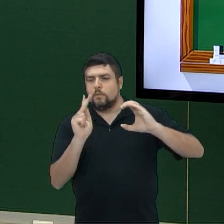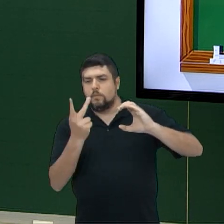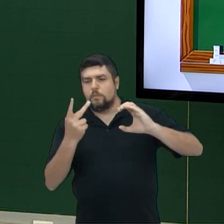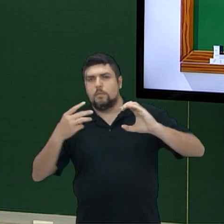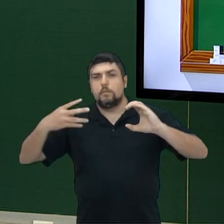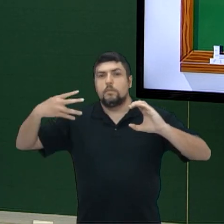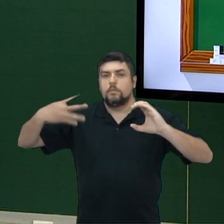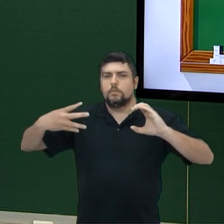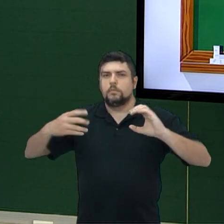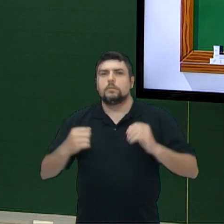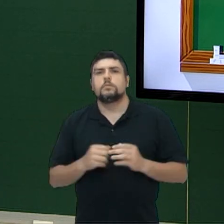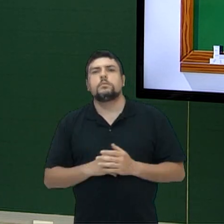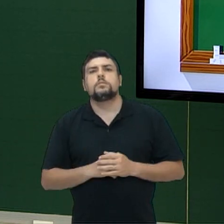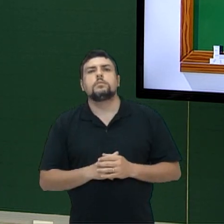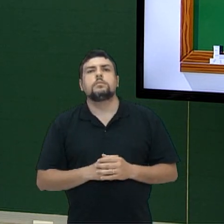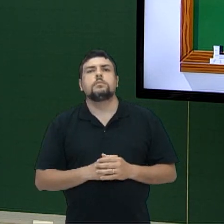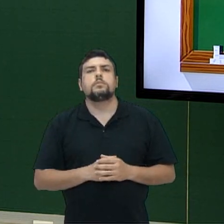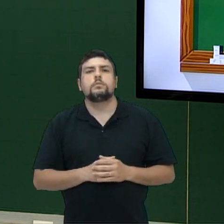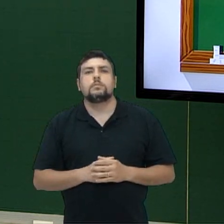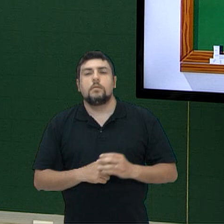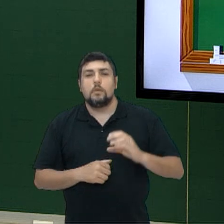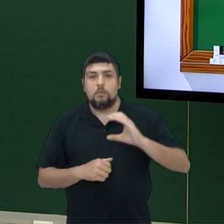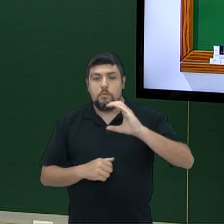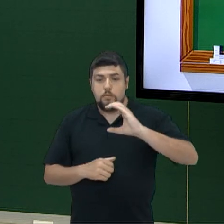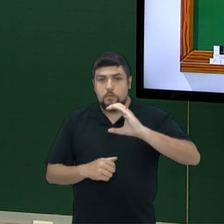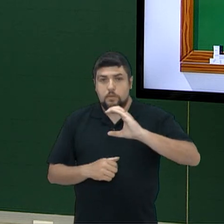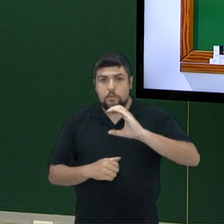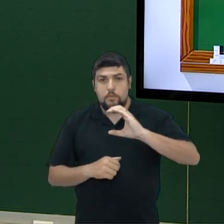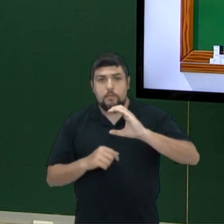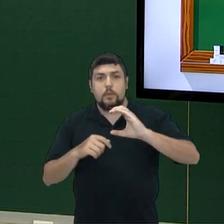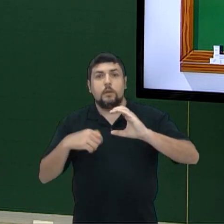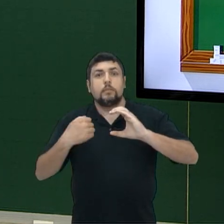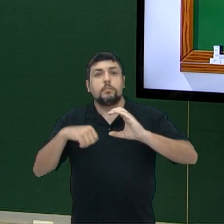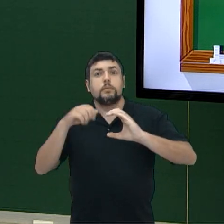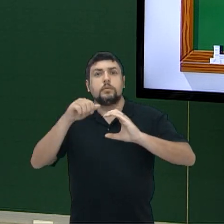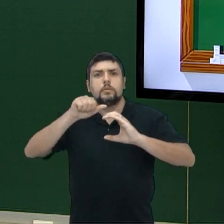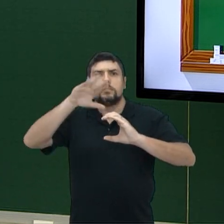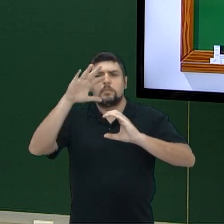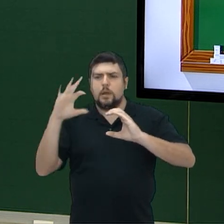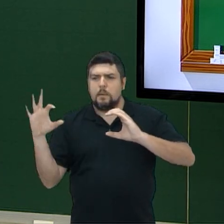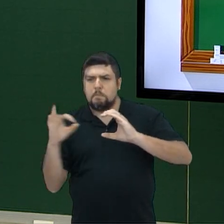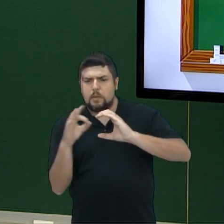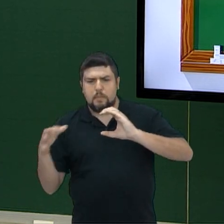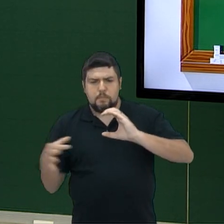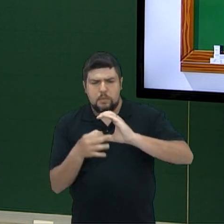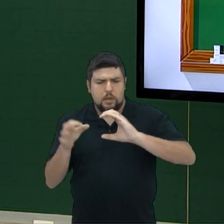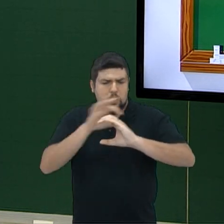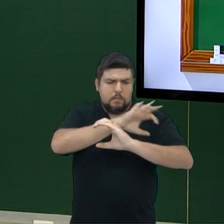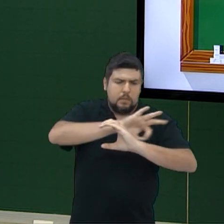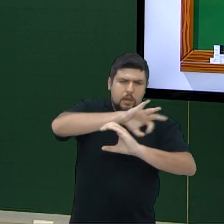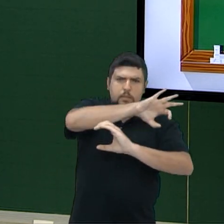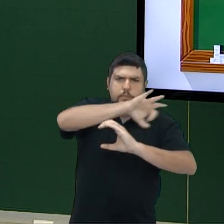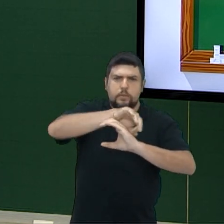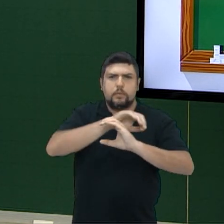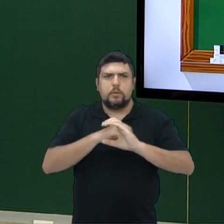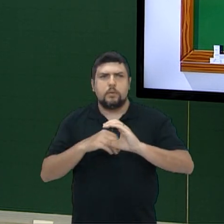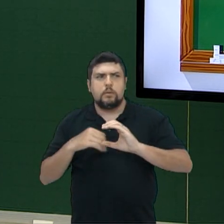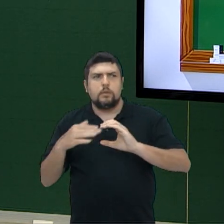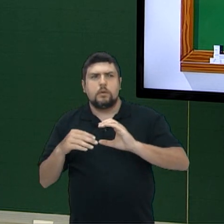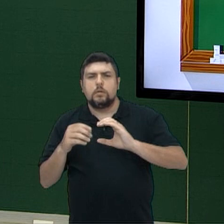O carbono é o cara que precisa fazer mais ligações? Ele tem 4